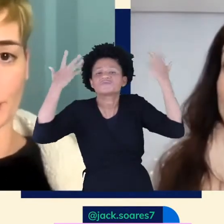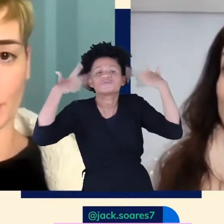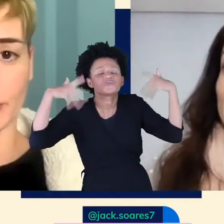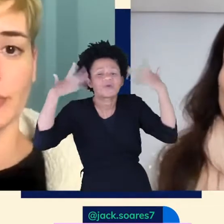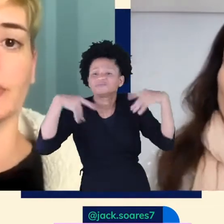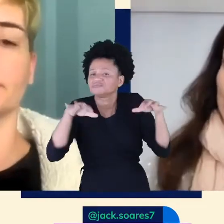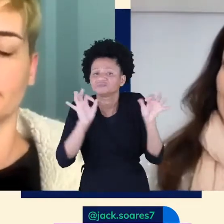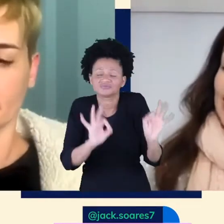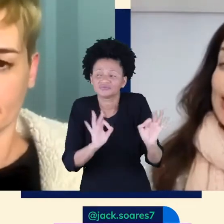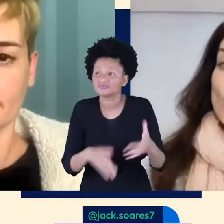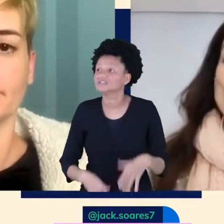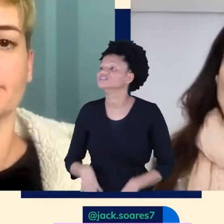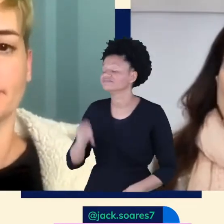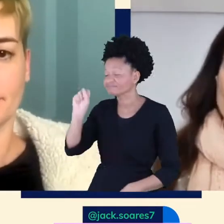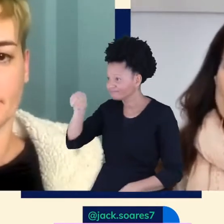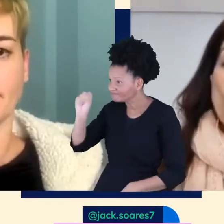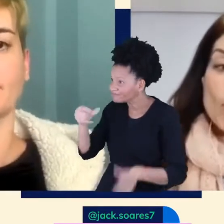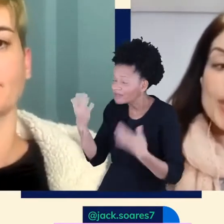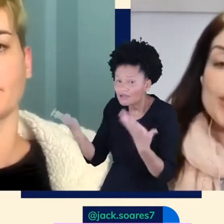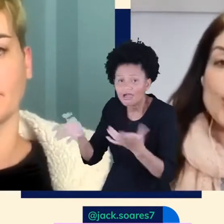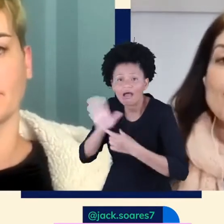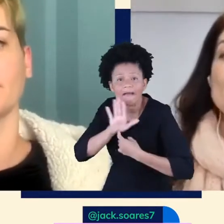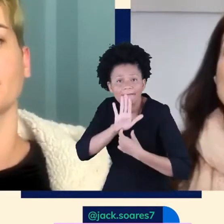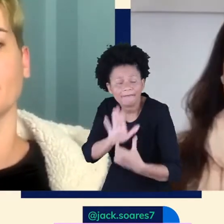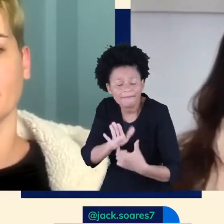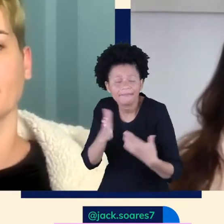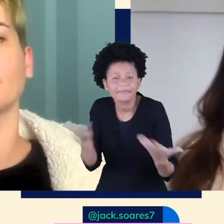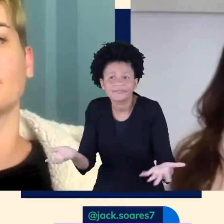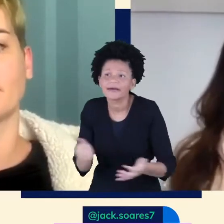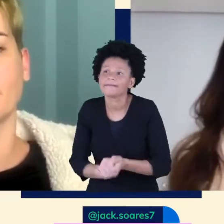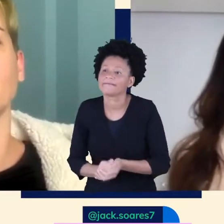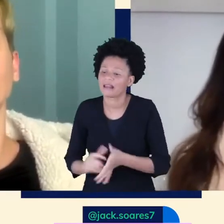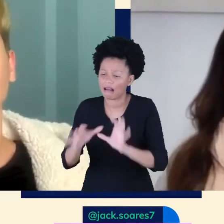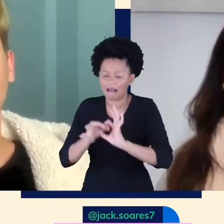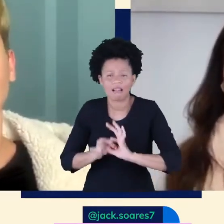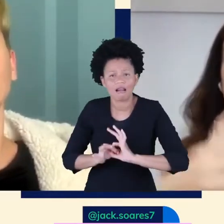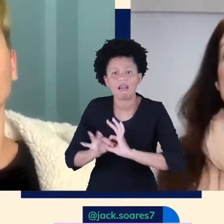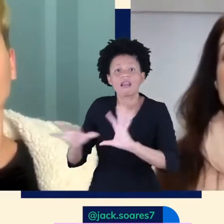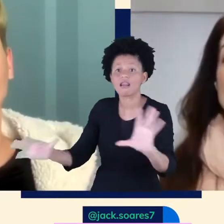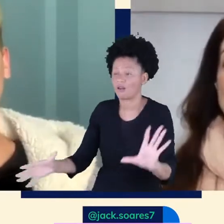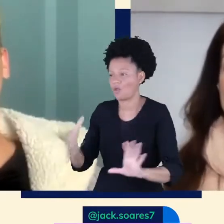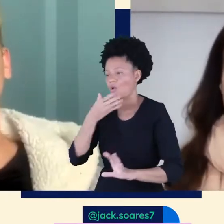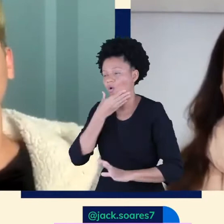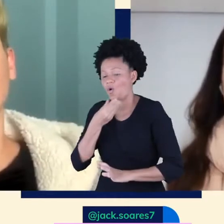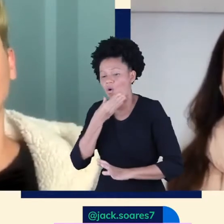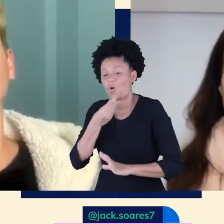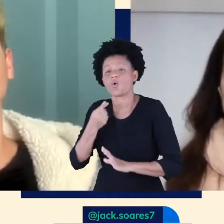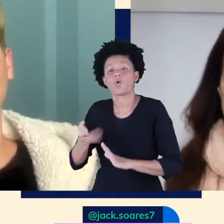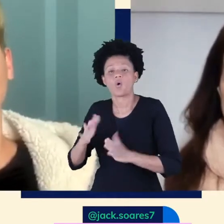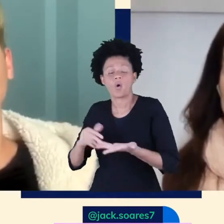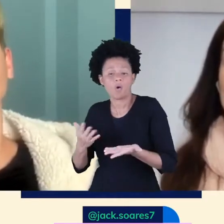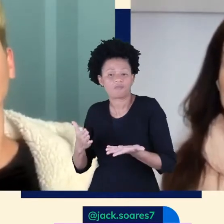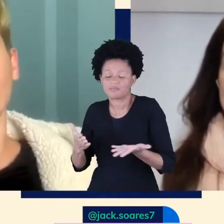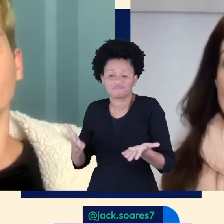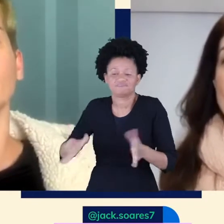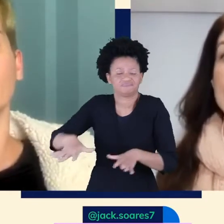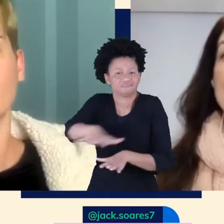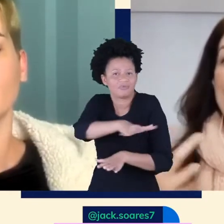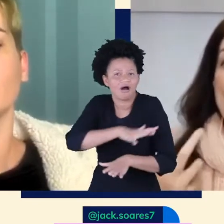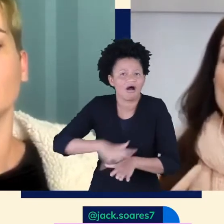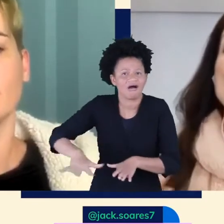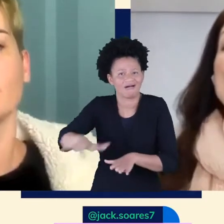certo. Exatamente. E isso mostra como existe essa permissividade do homem invadir esse espaço público,